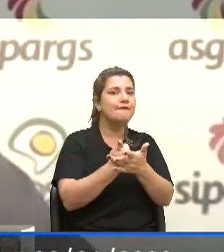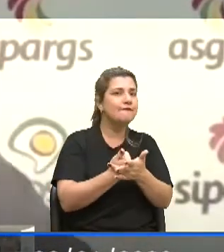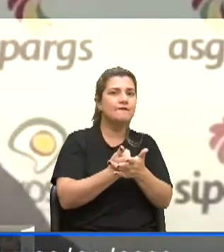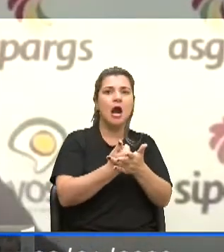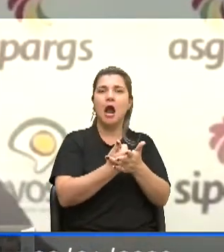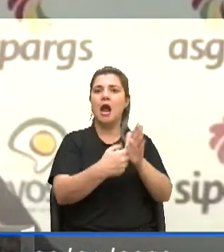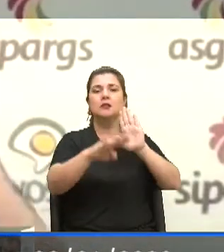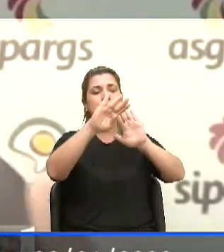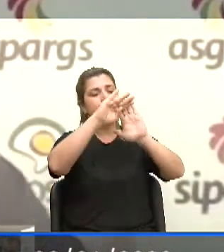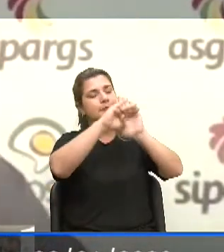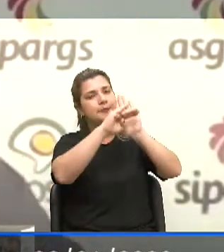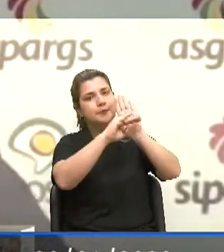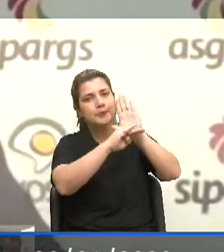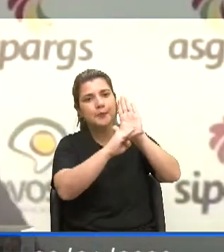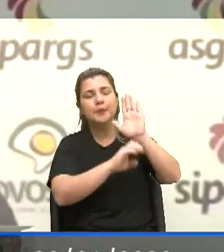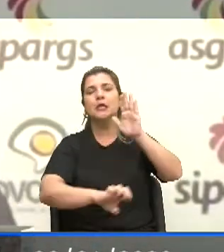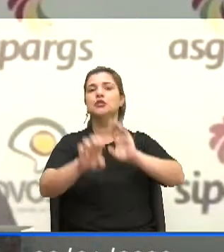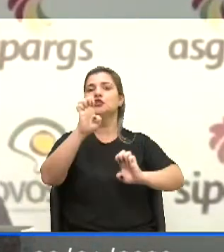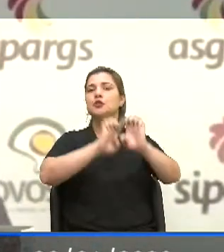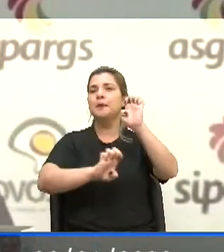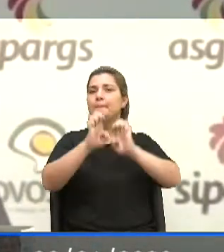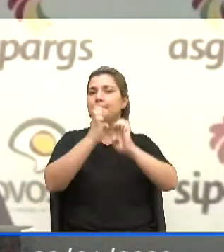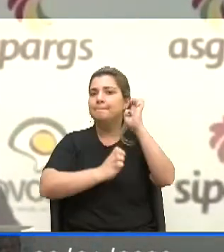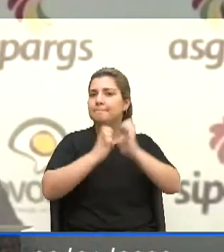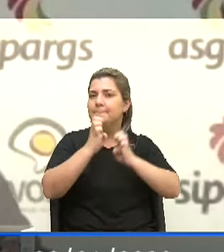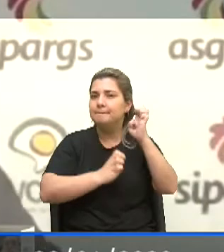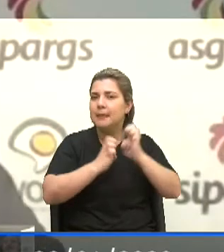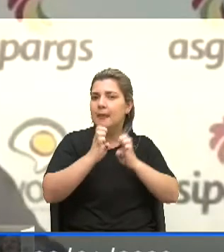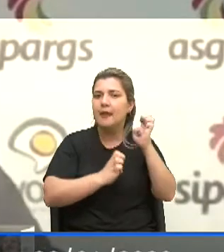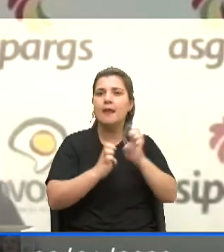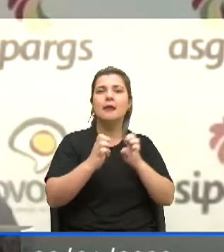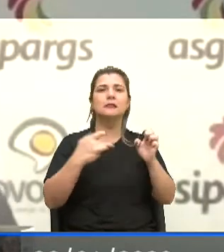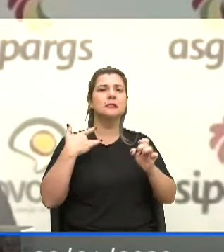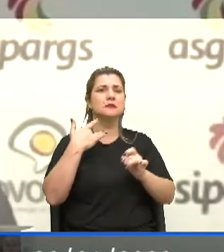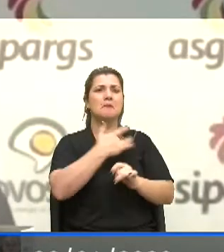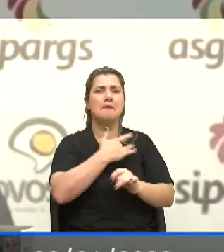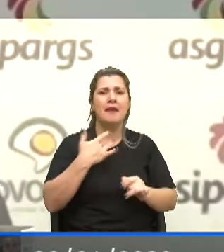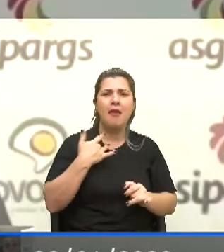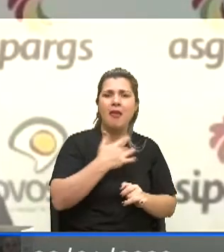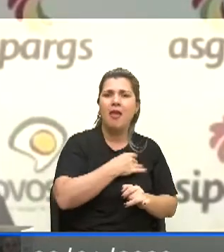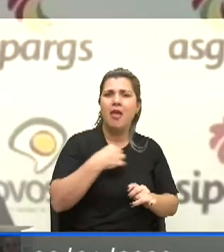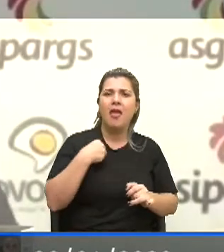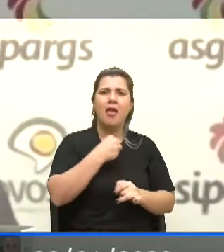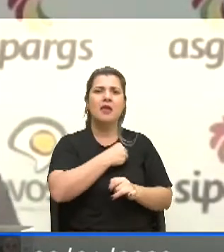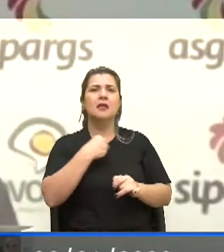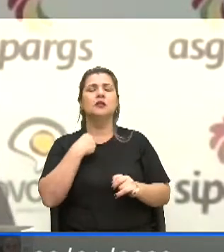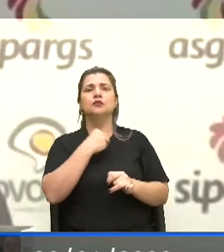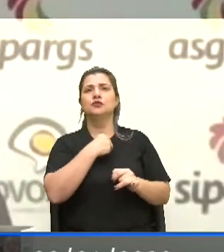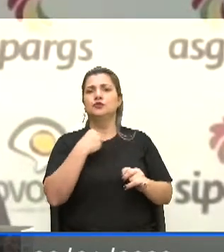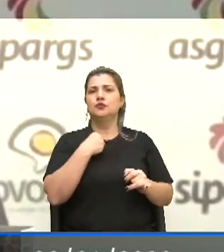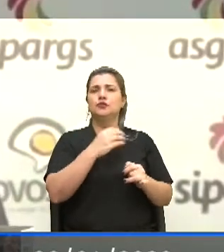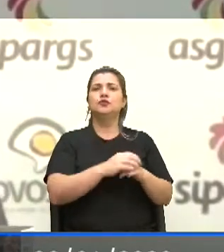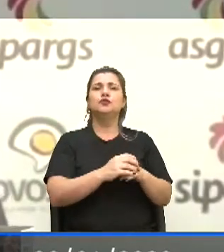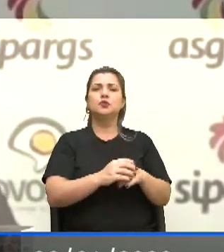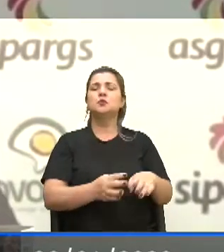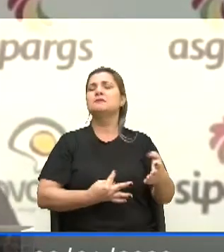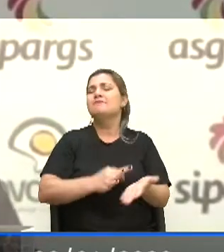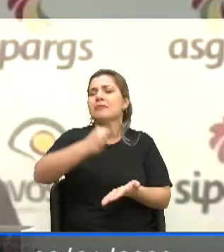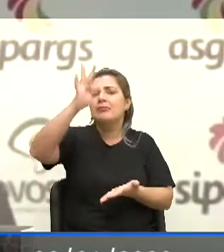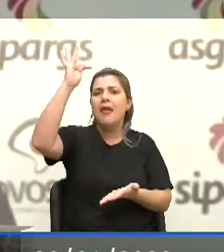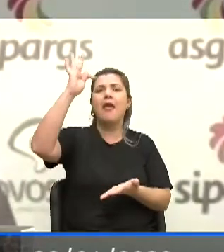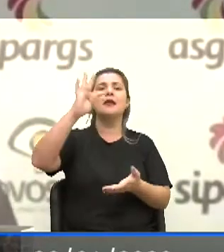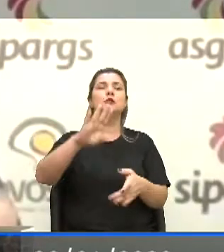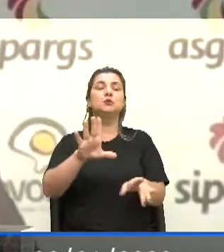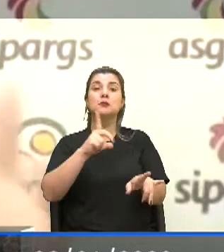disposição pesquisadores, epidemiologistas, né? seus técnicos renomados aí com autoconhecimento para